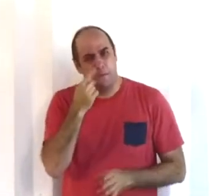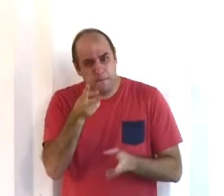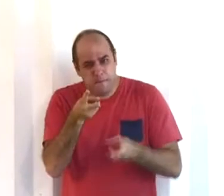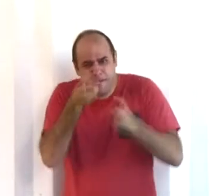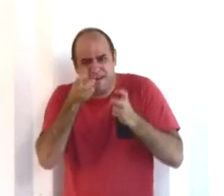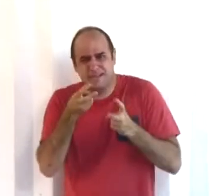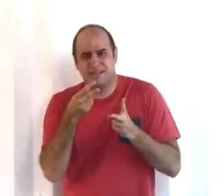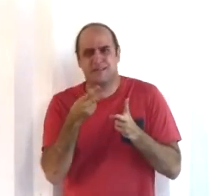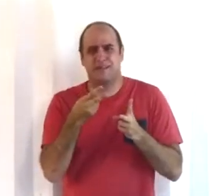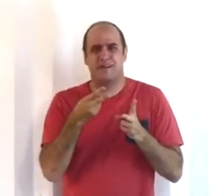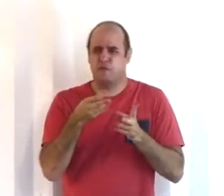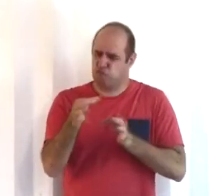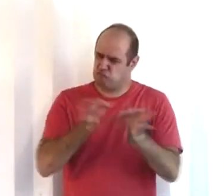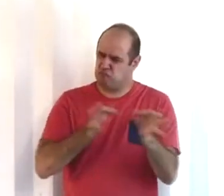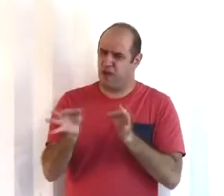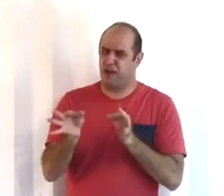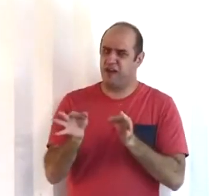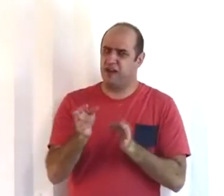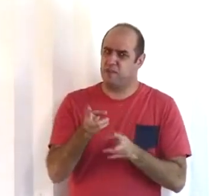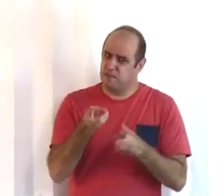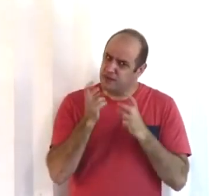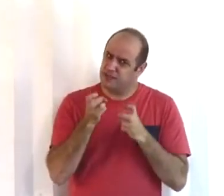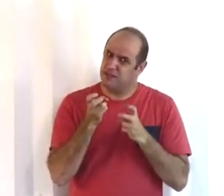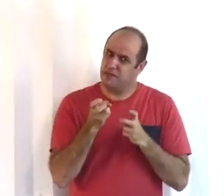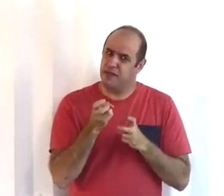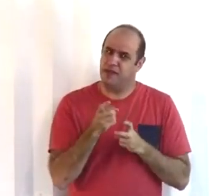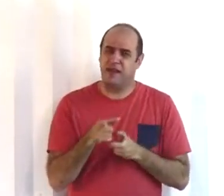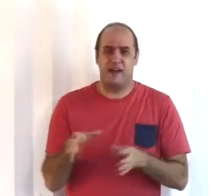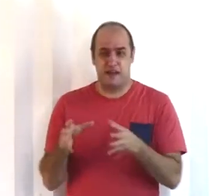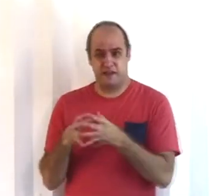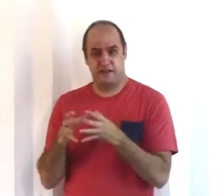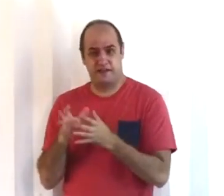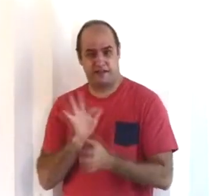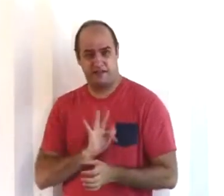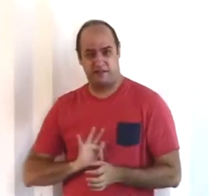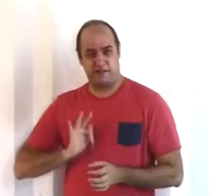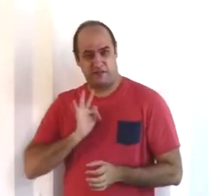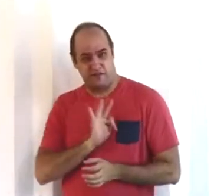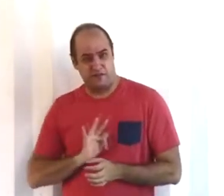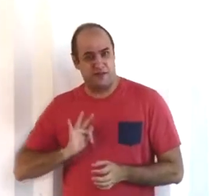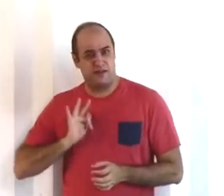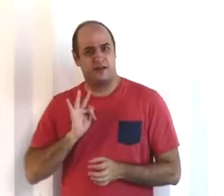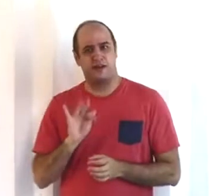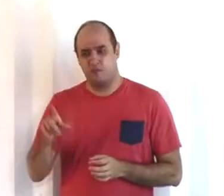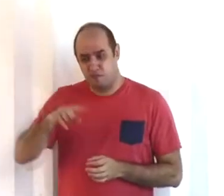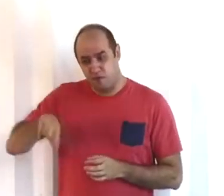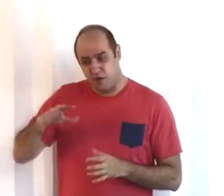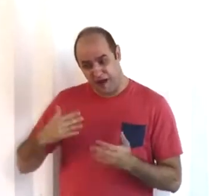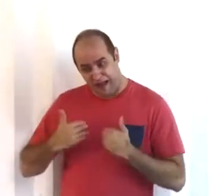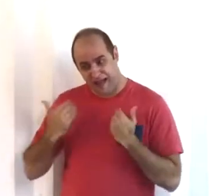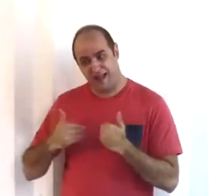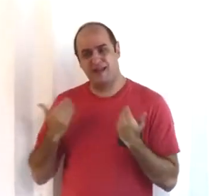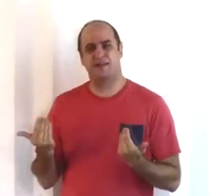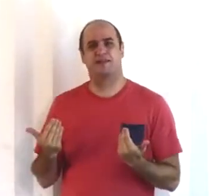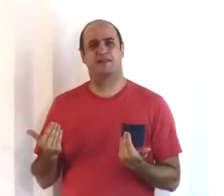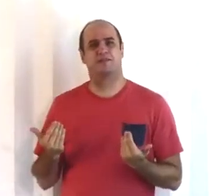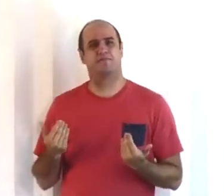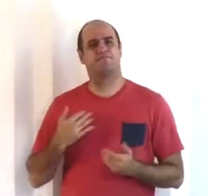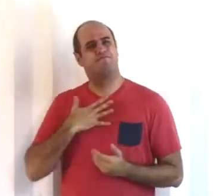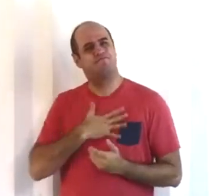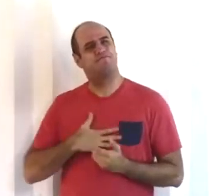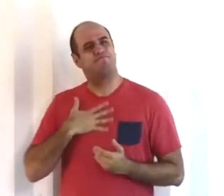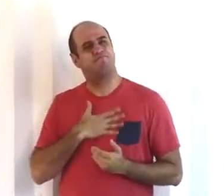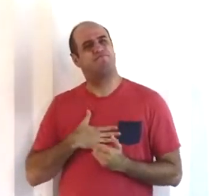de Paulo à igreja de Filipos, para que ela fosse contente, para que ela fosse uma igreja